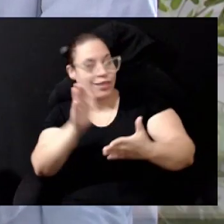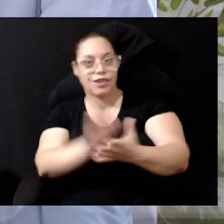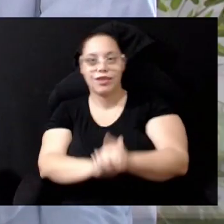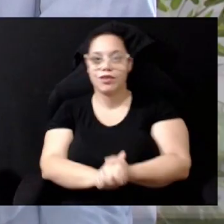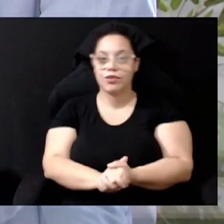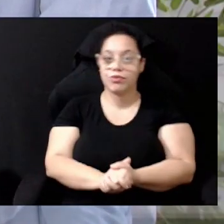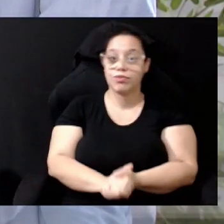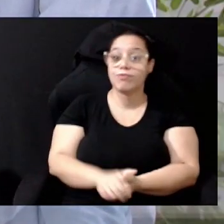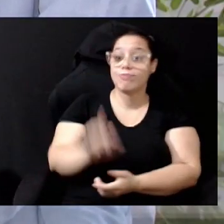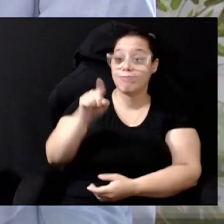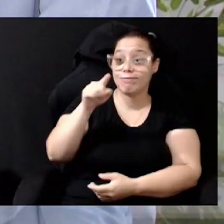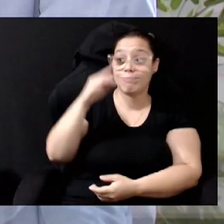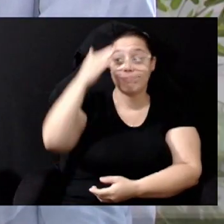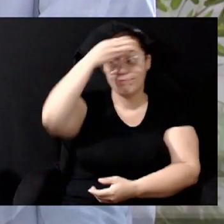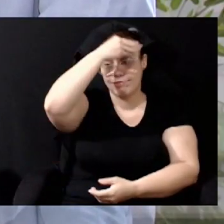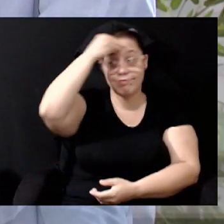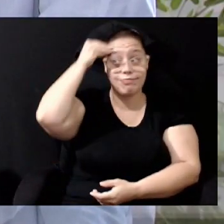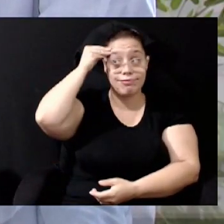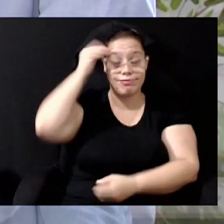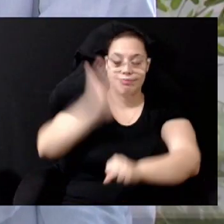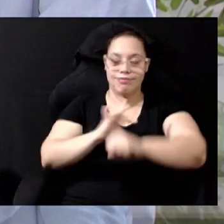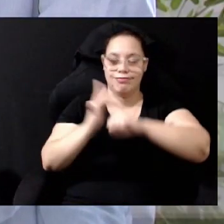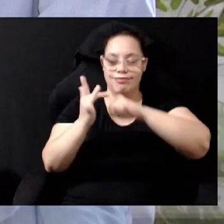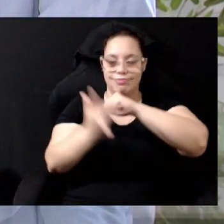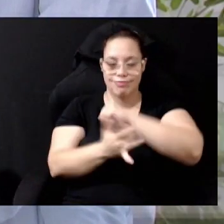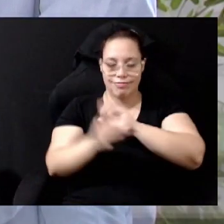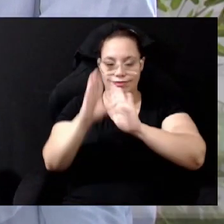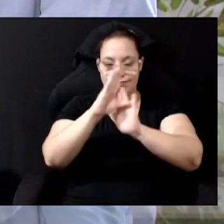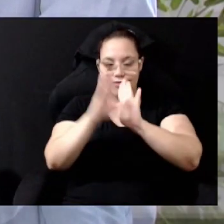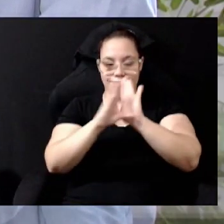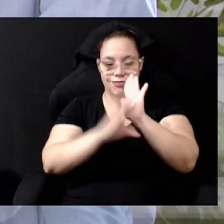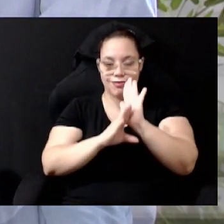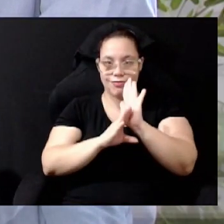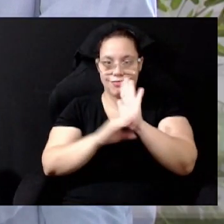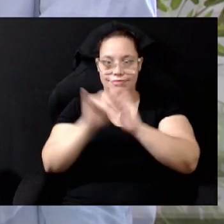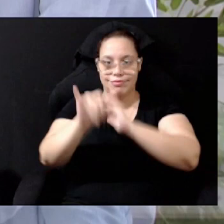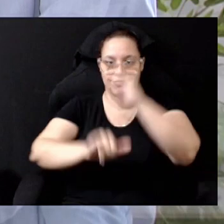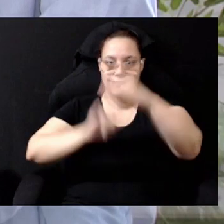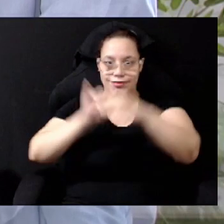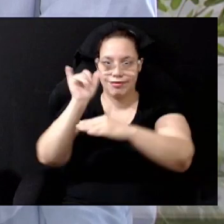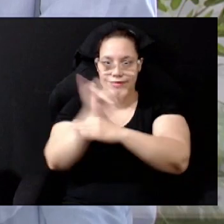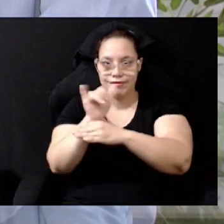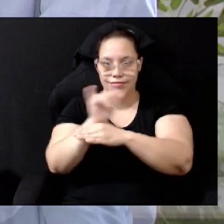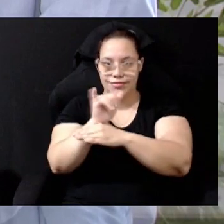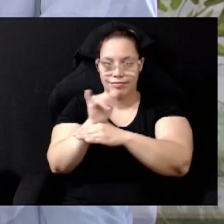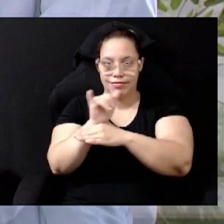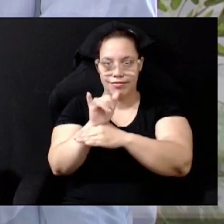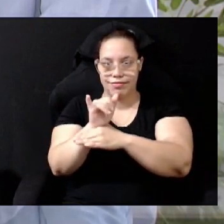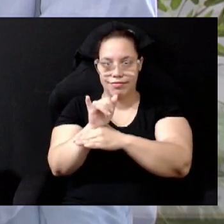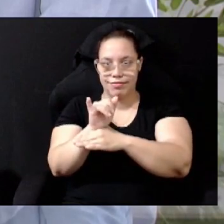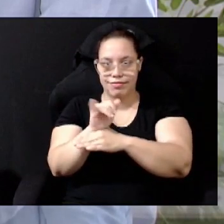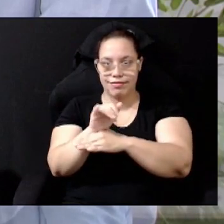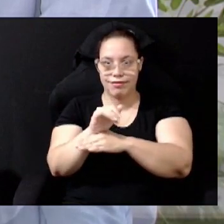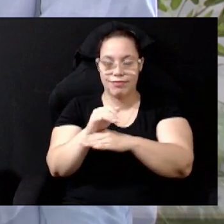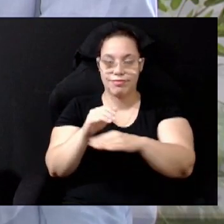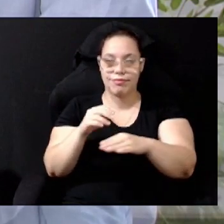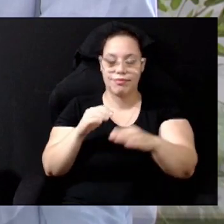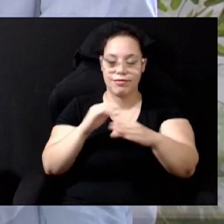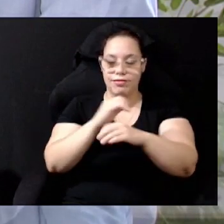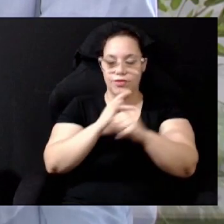pessoal, não se esqueçam de acompanhar toda a nossa programação no YouTube, TV Câmara Campinas, e de nos seguir nas redes sociais, no